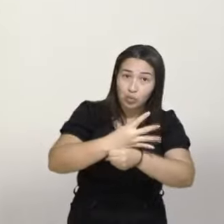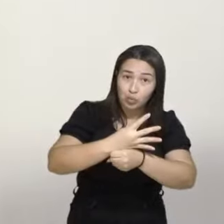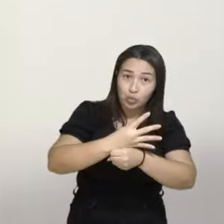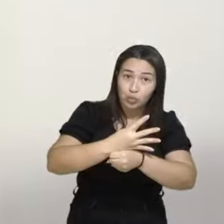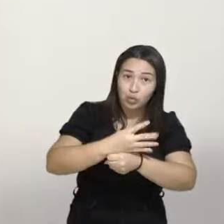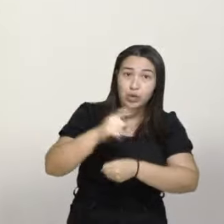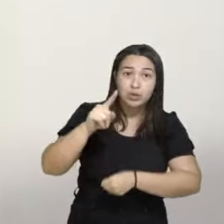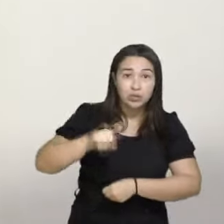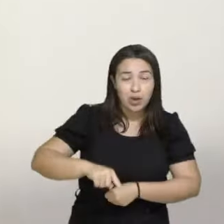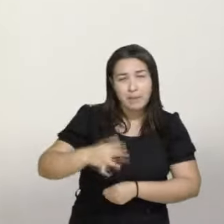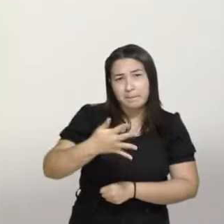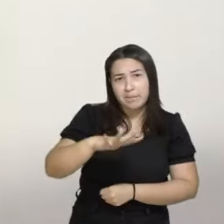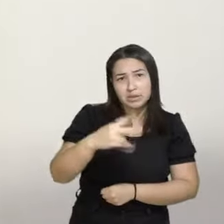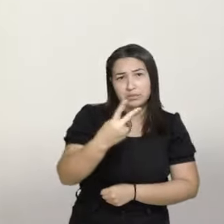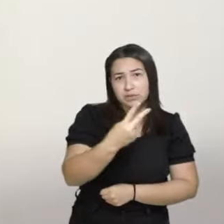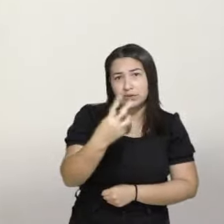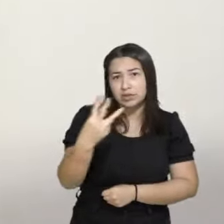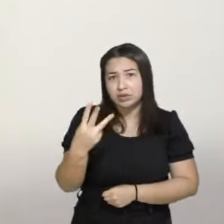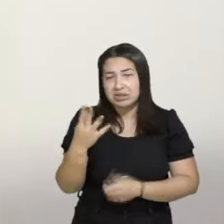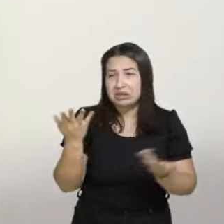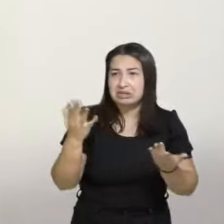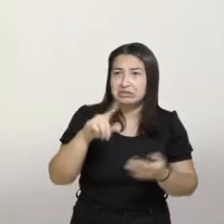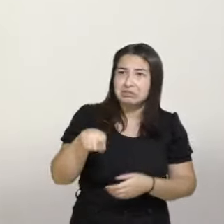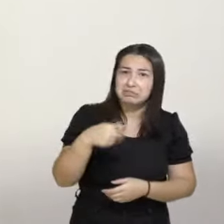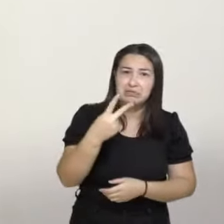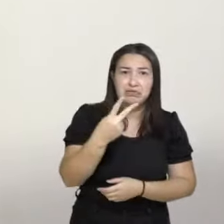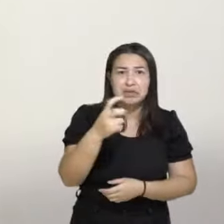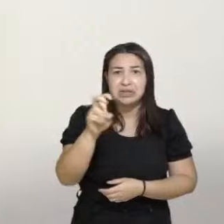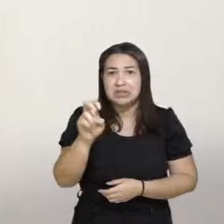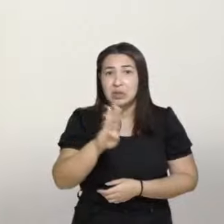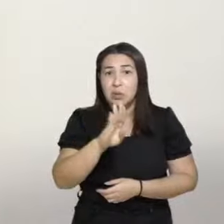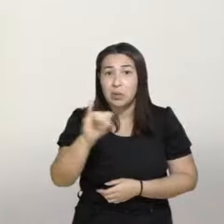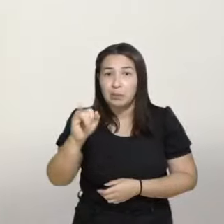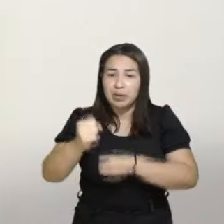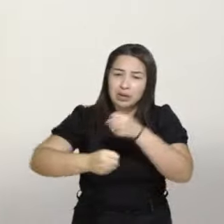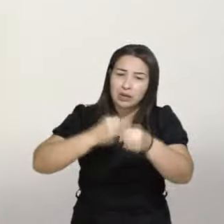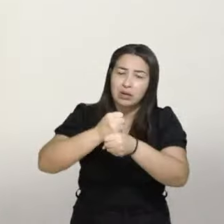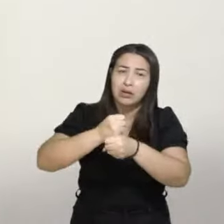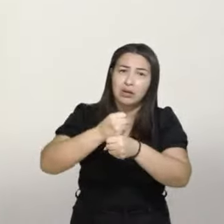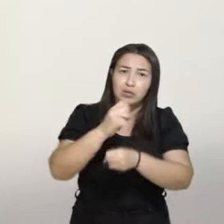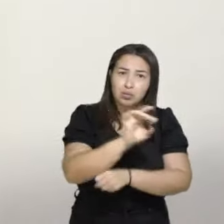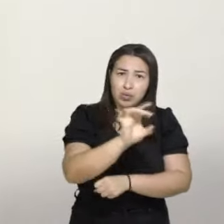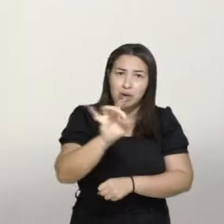em torno de 23, 25 bilhões por ano, numa média,